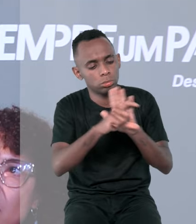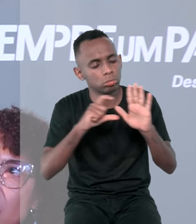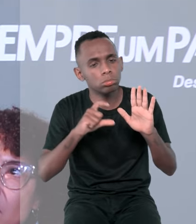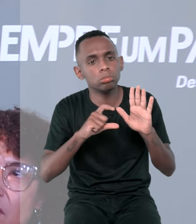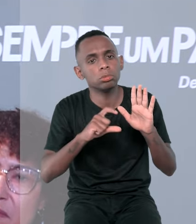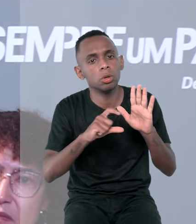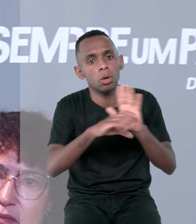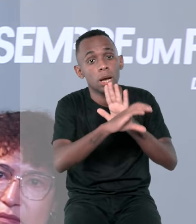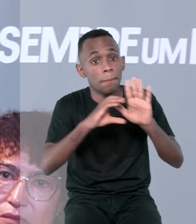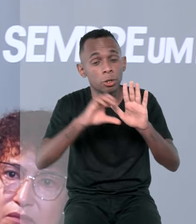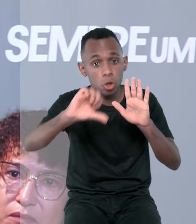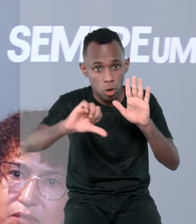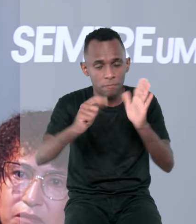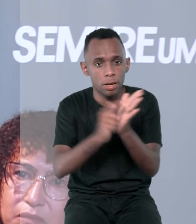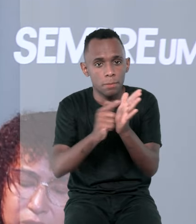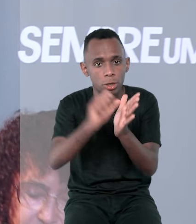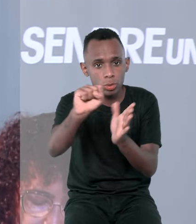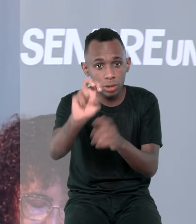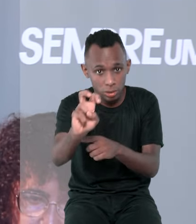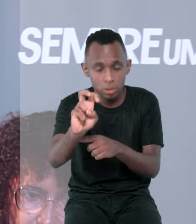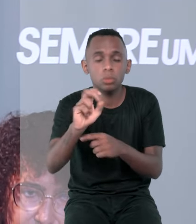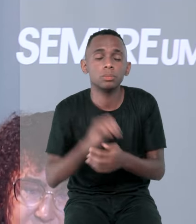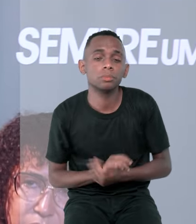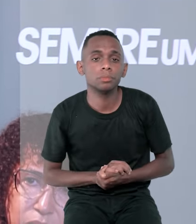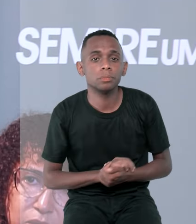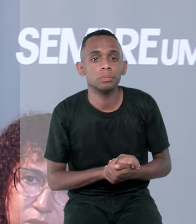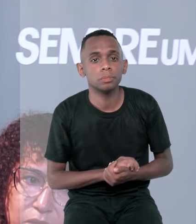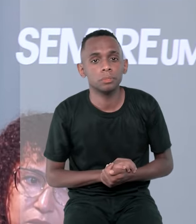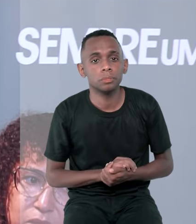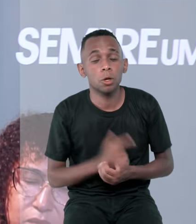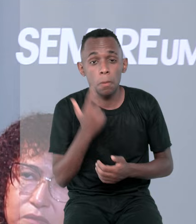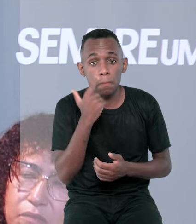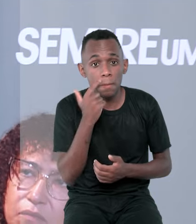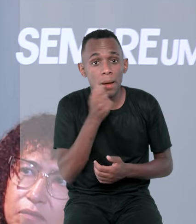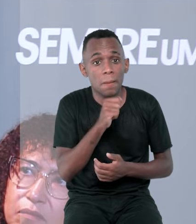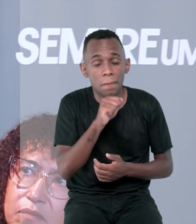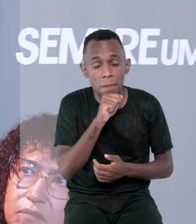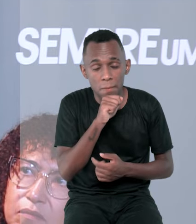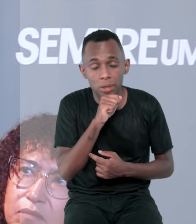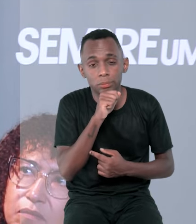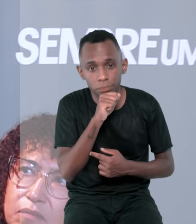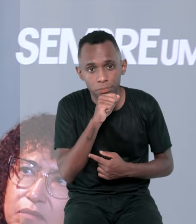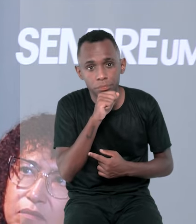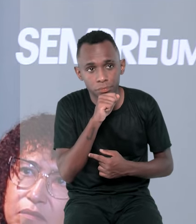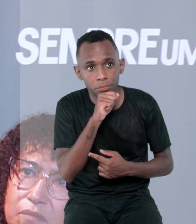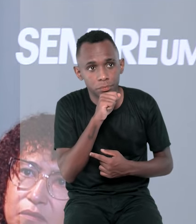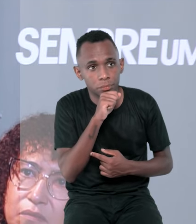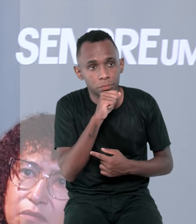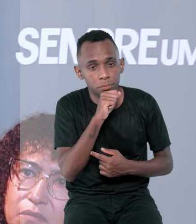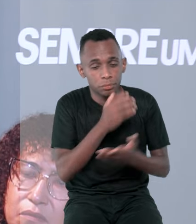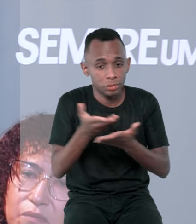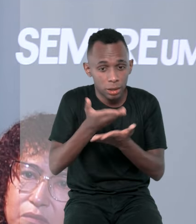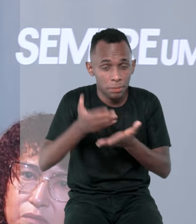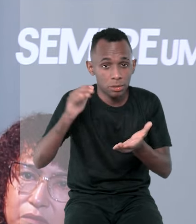capítulo 9, página 85, quando os pais estavam numa terapia